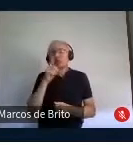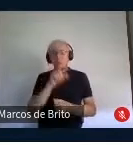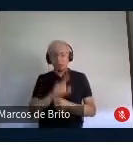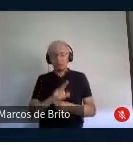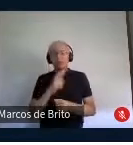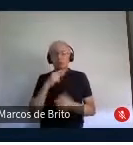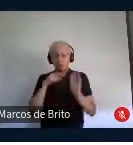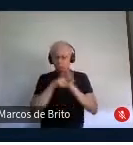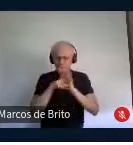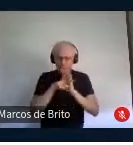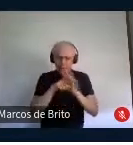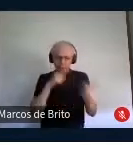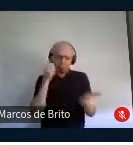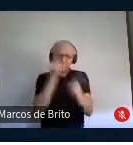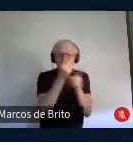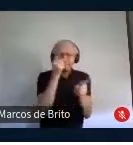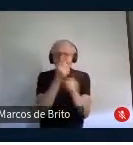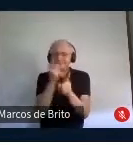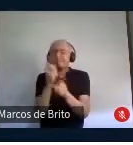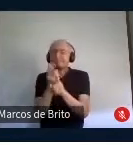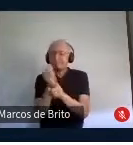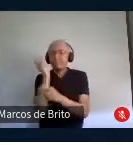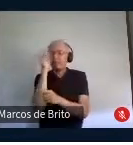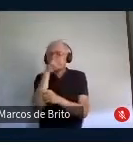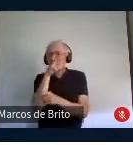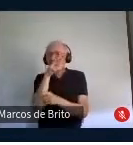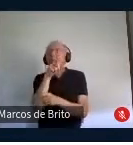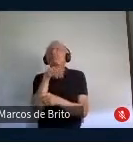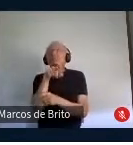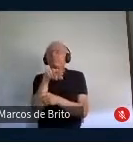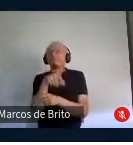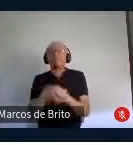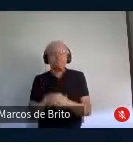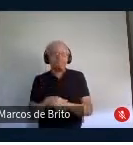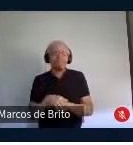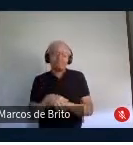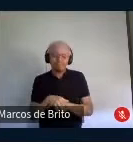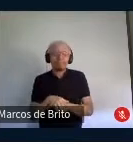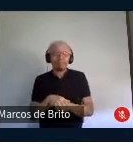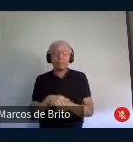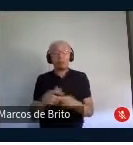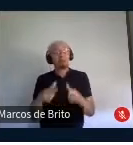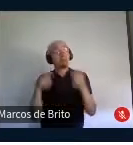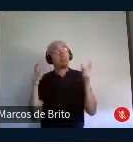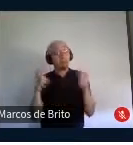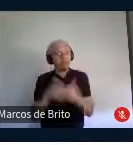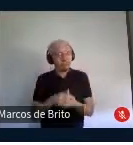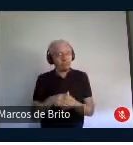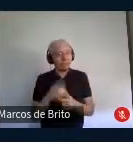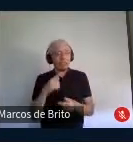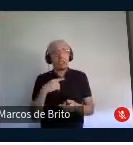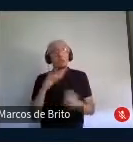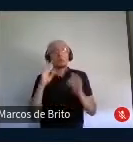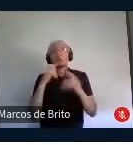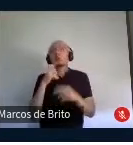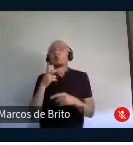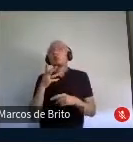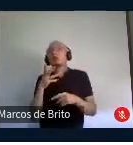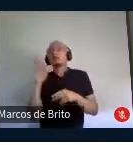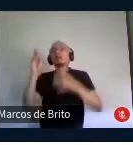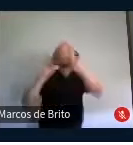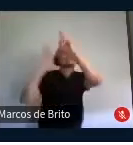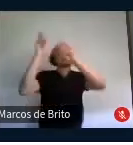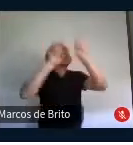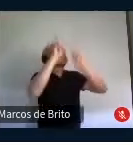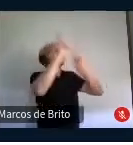da pesquisa. Houveram dificuldades? Sim, houveram, né? Nós não tivemos acesso a todos os, nós não tivemos